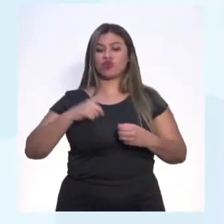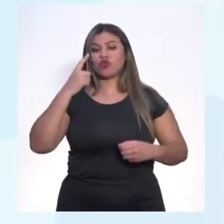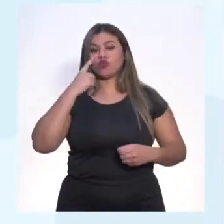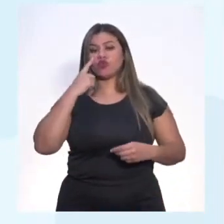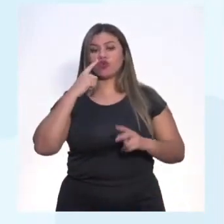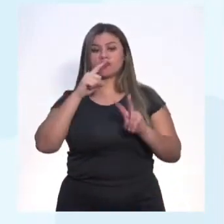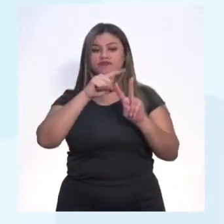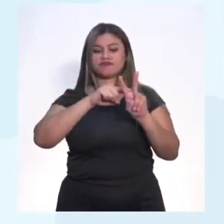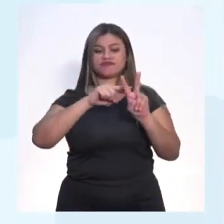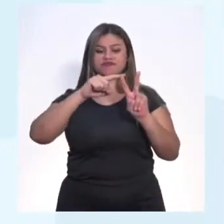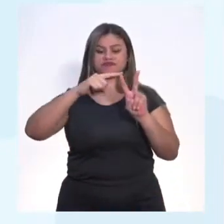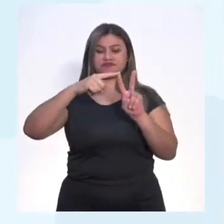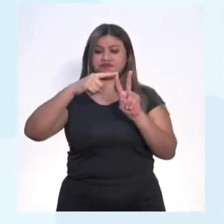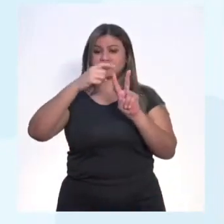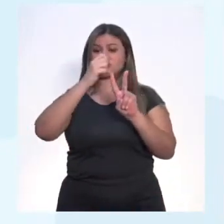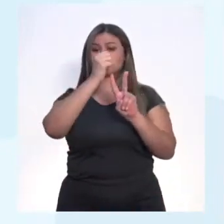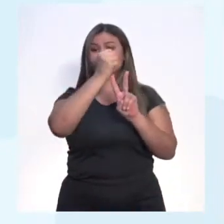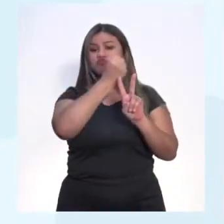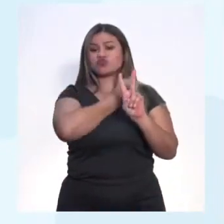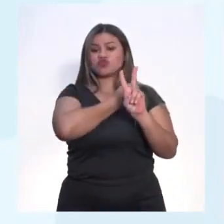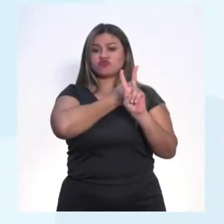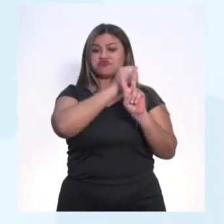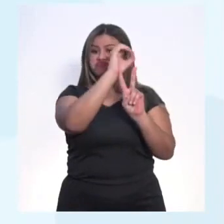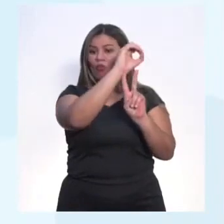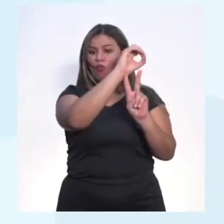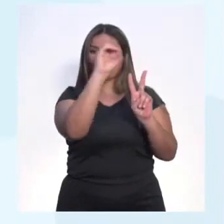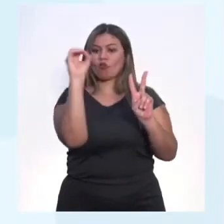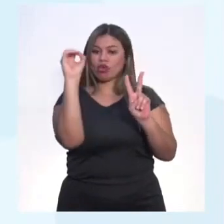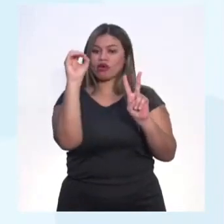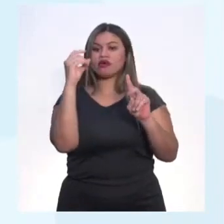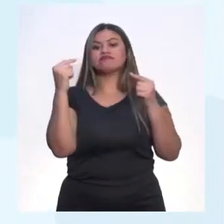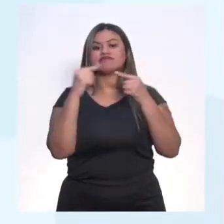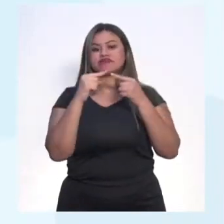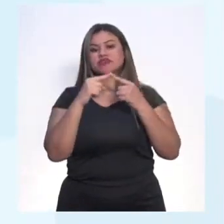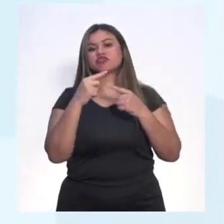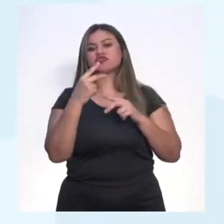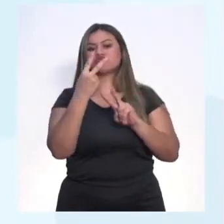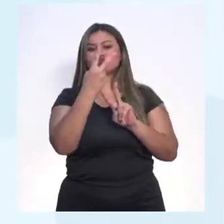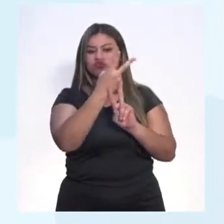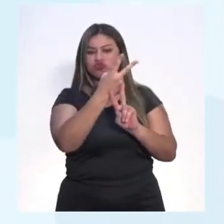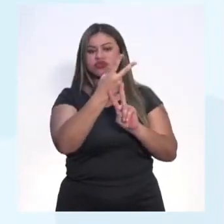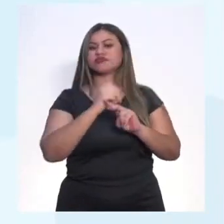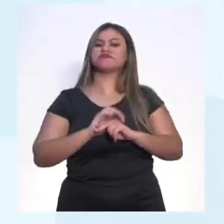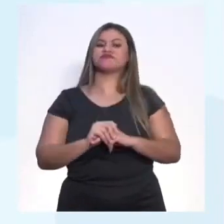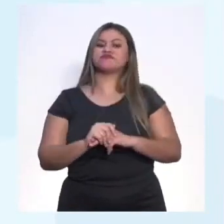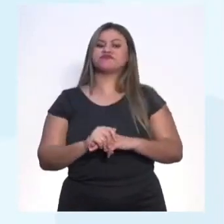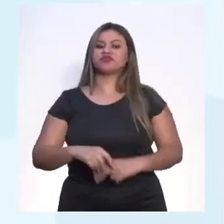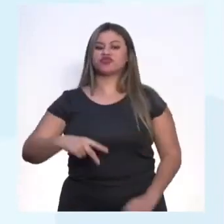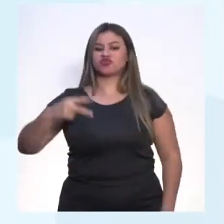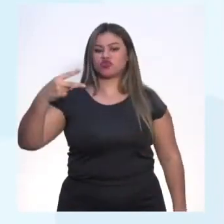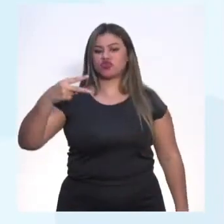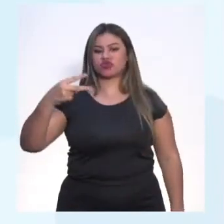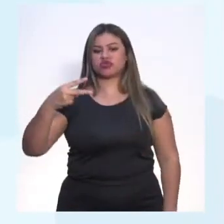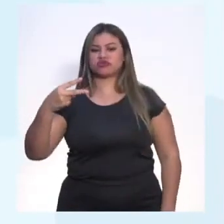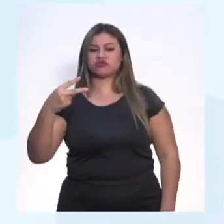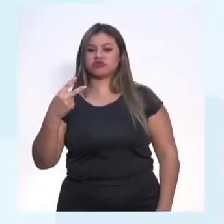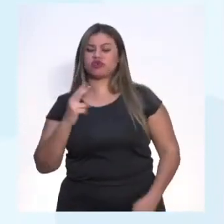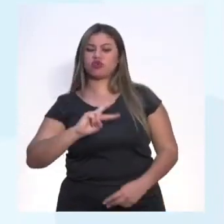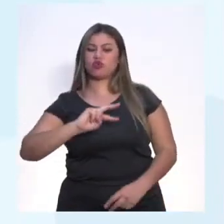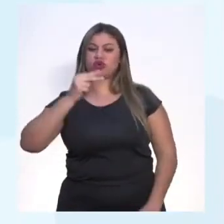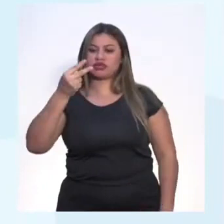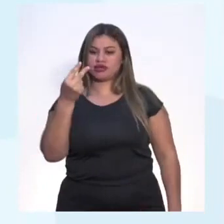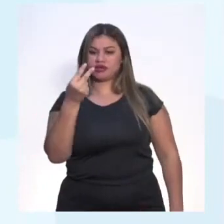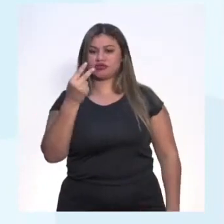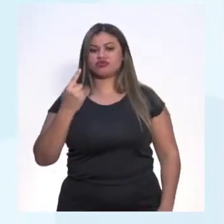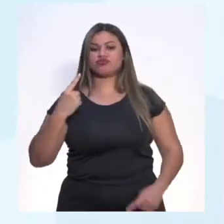o índice. Se não aparece nada, é 2. Vou juntar de 2 em 2. Então, 2 ao